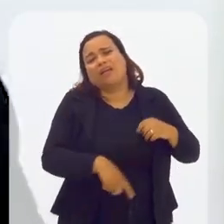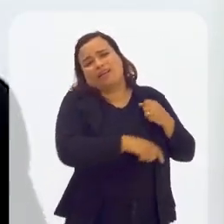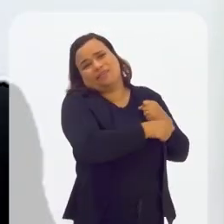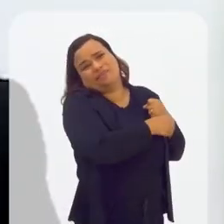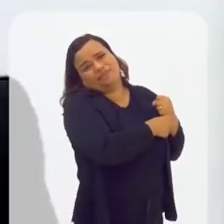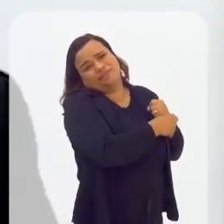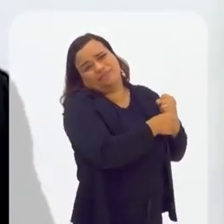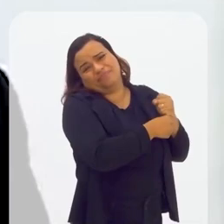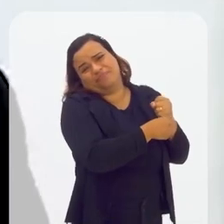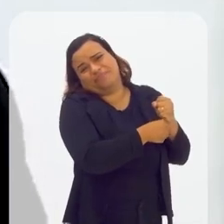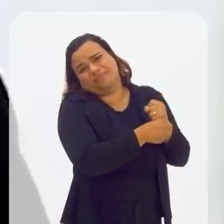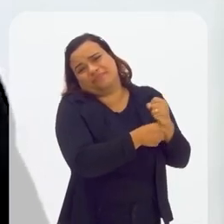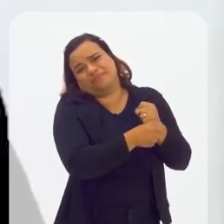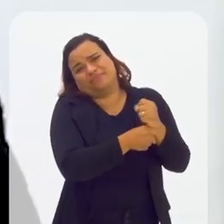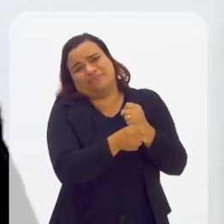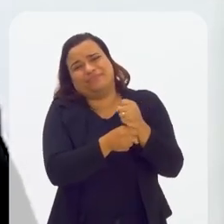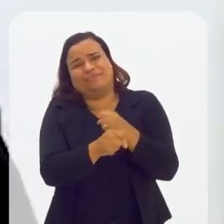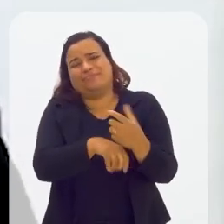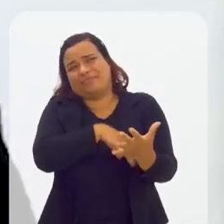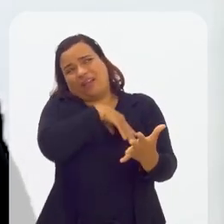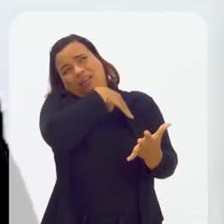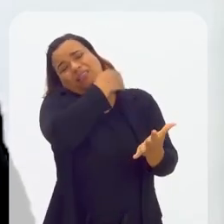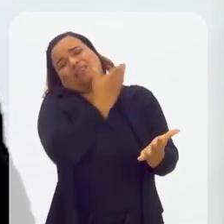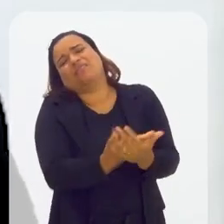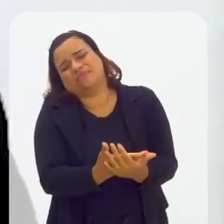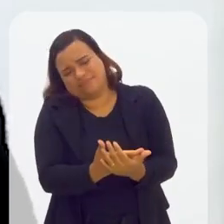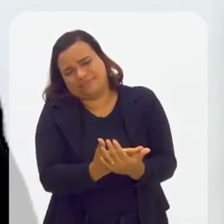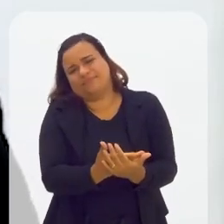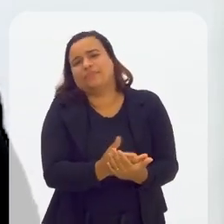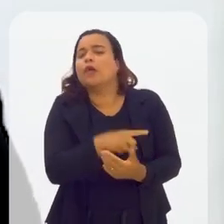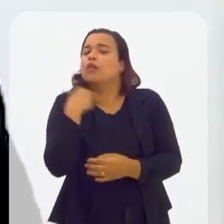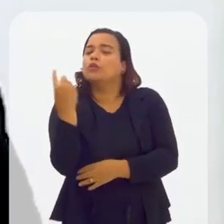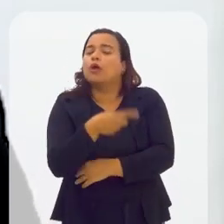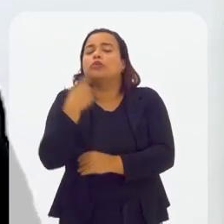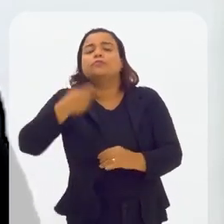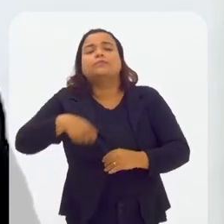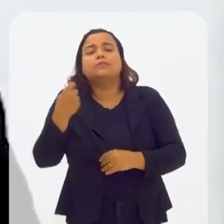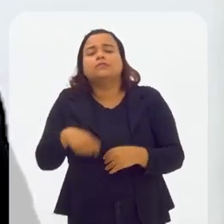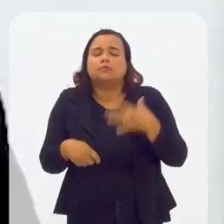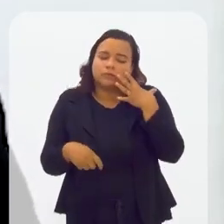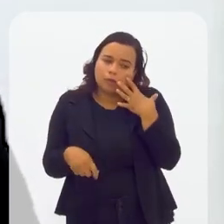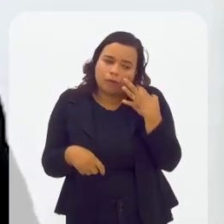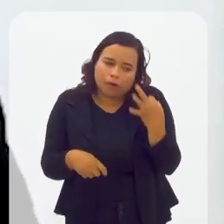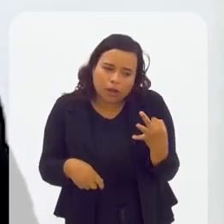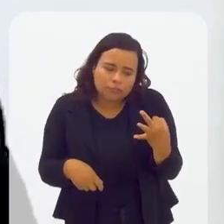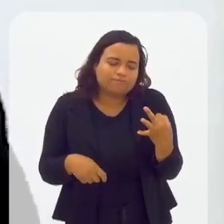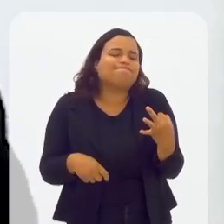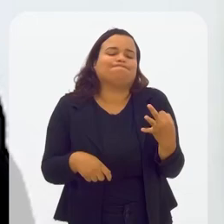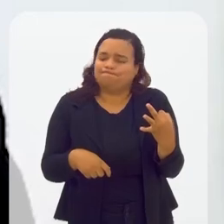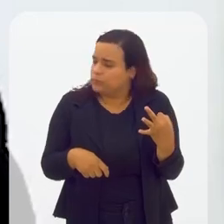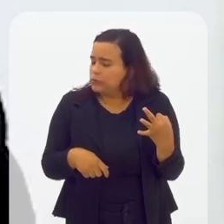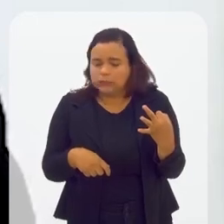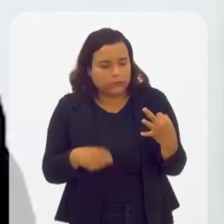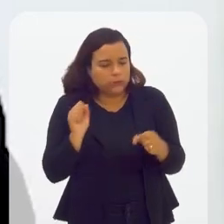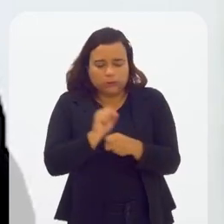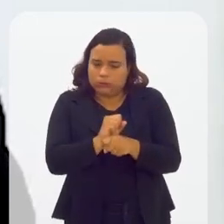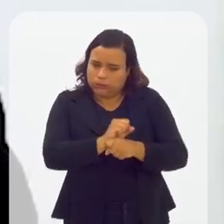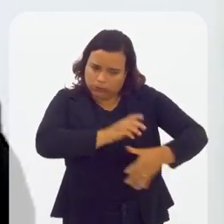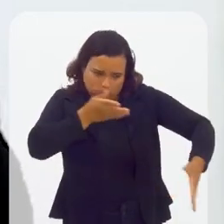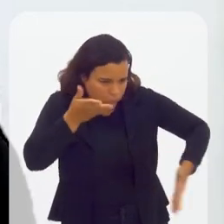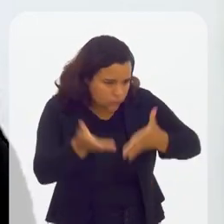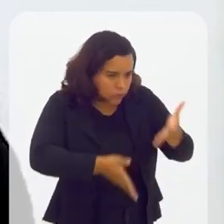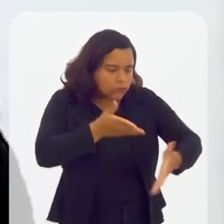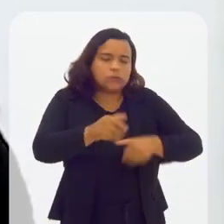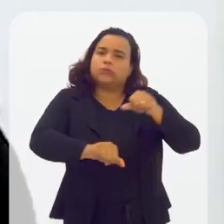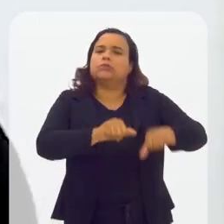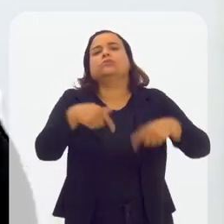Isso é uma situação que vem se arrastando há anos. Mas a gente precisa ter um olhar sobre ela,